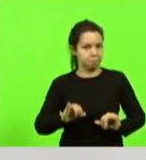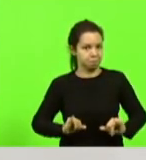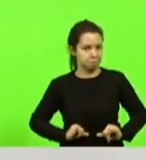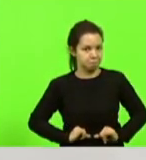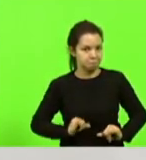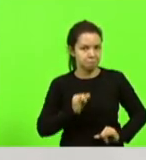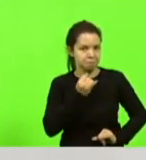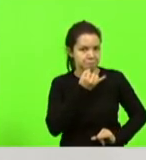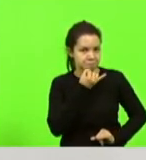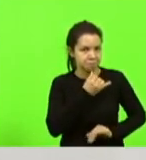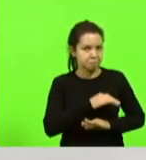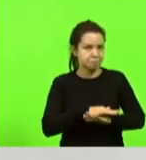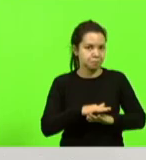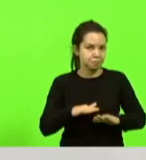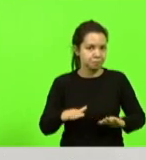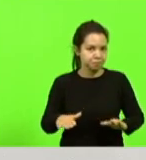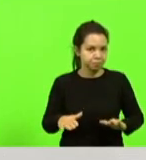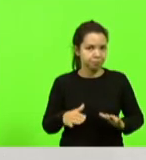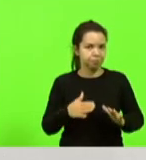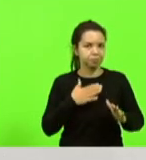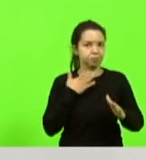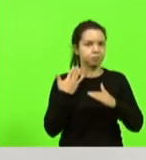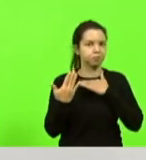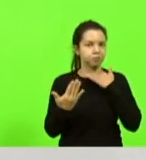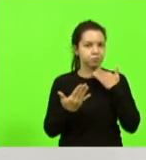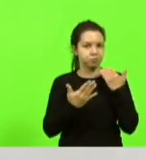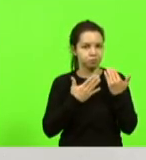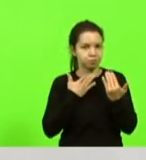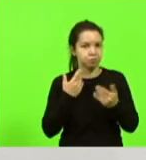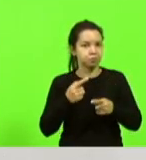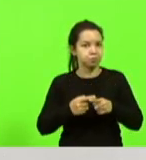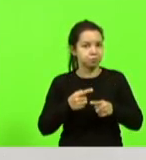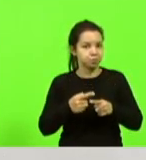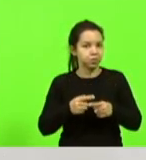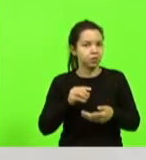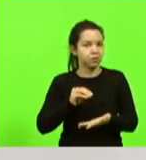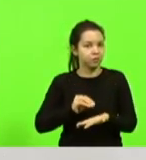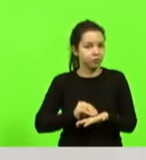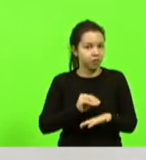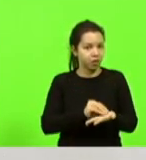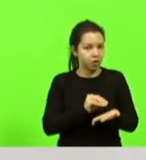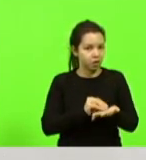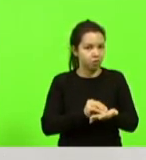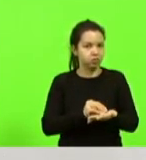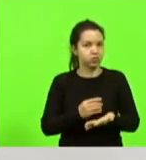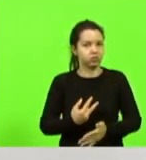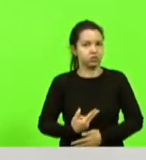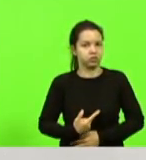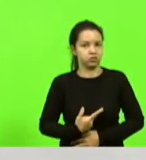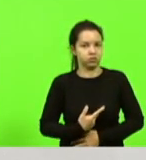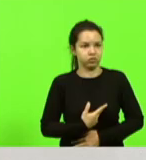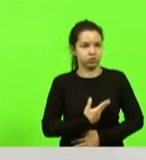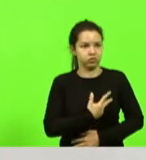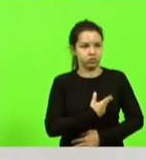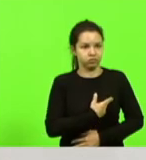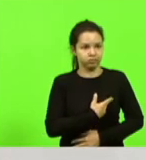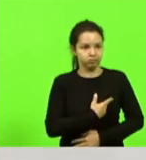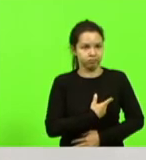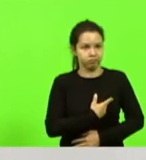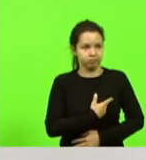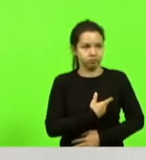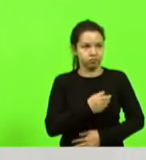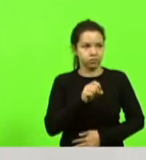tristes, catarinenses estão morrendo por falta das cirurgias. Isso é uma realidade. Se isso não